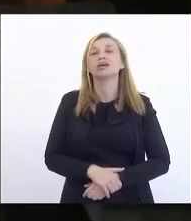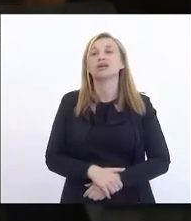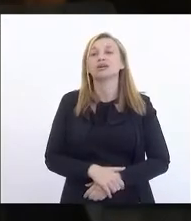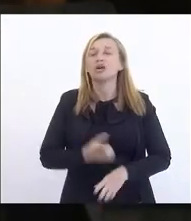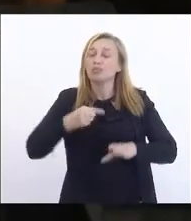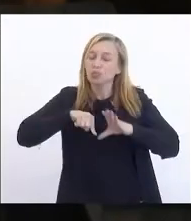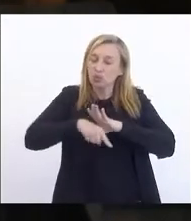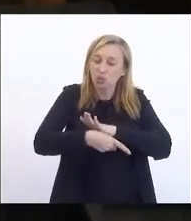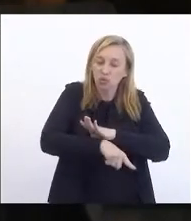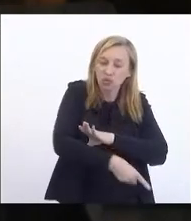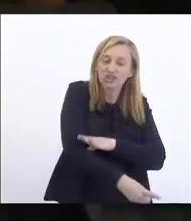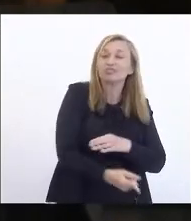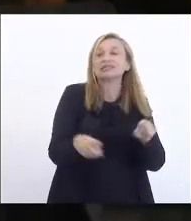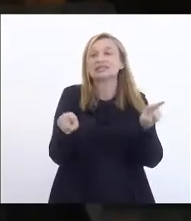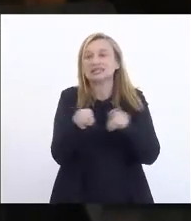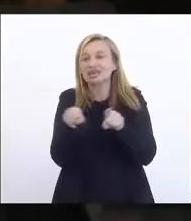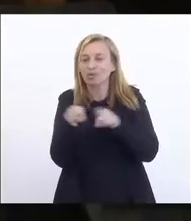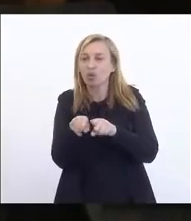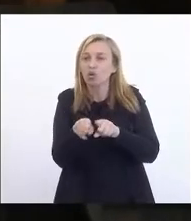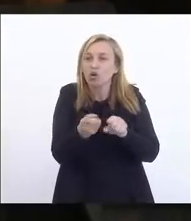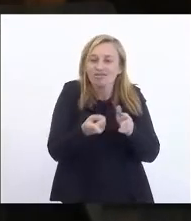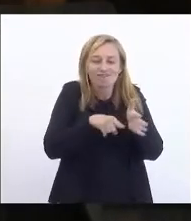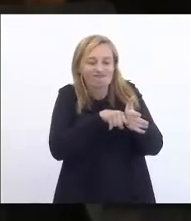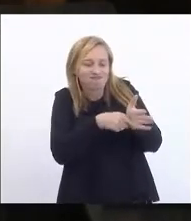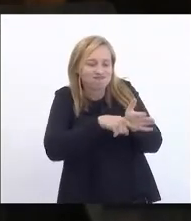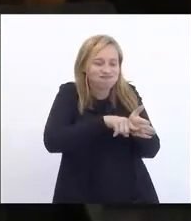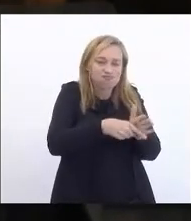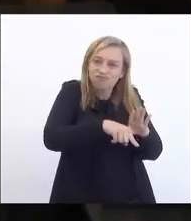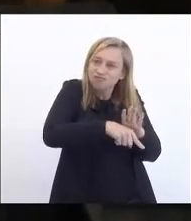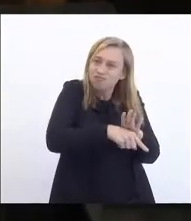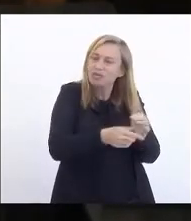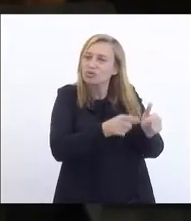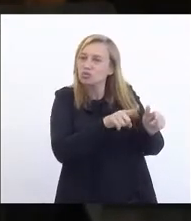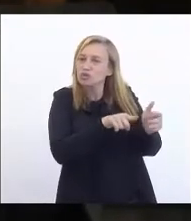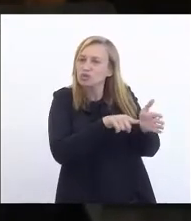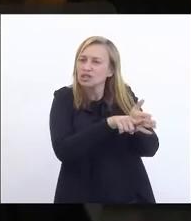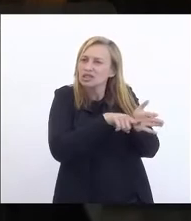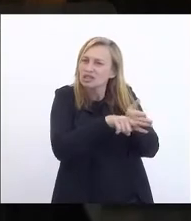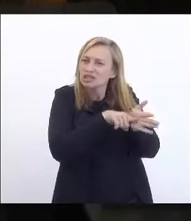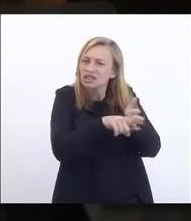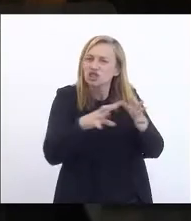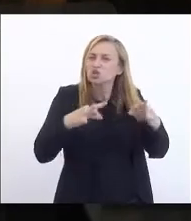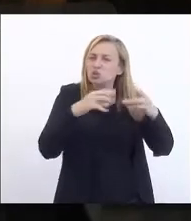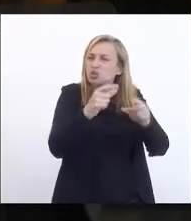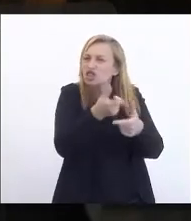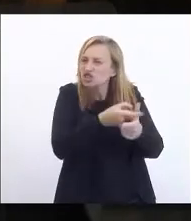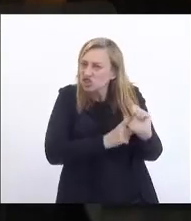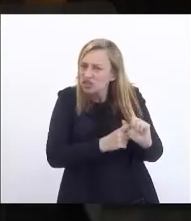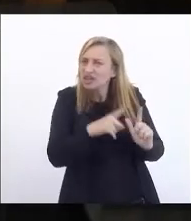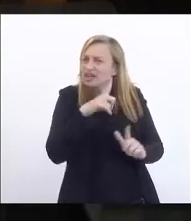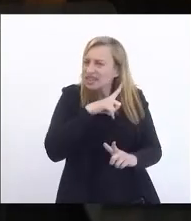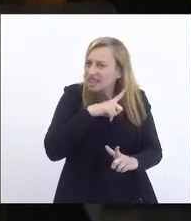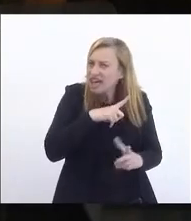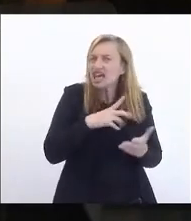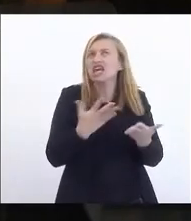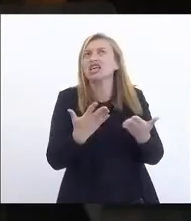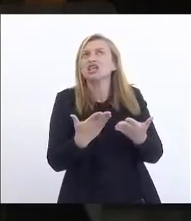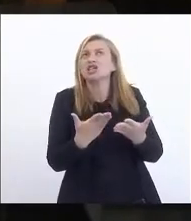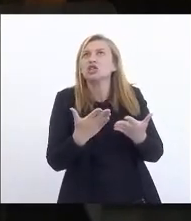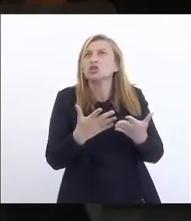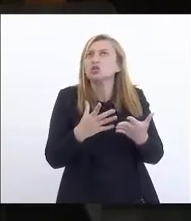aprofundamos também a análise de toda a dívida ativa que ela tem, de todos